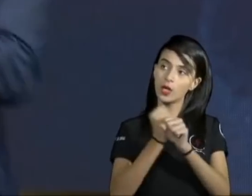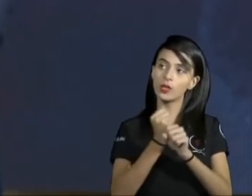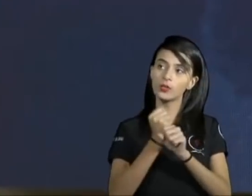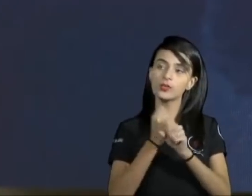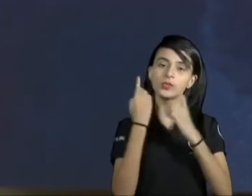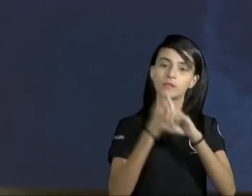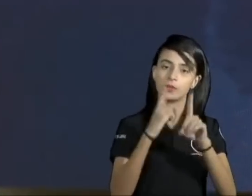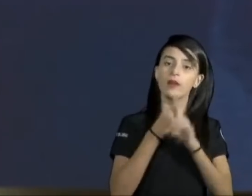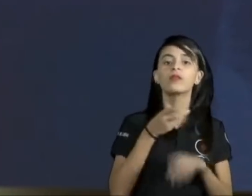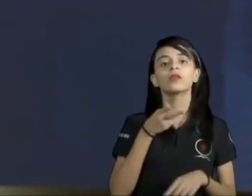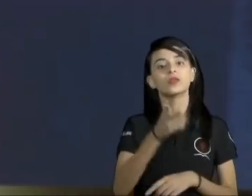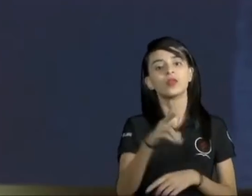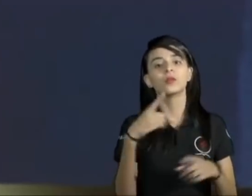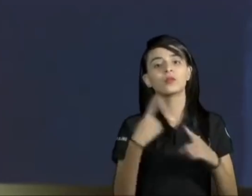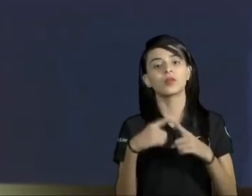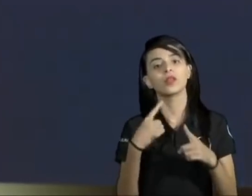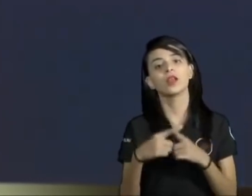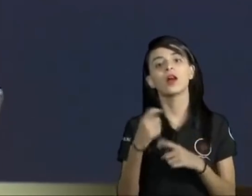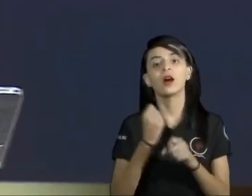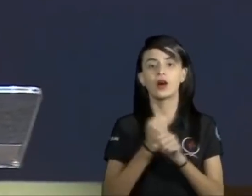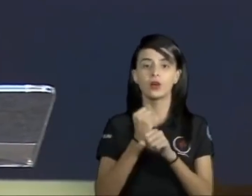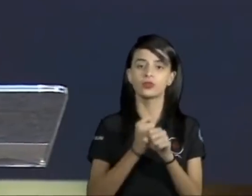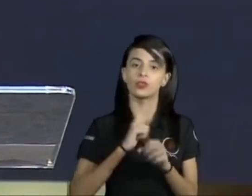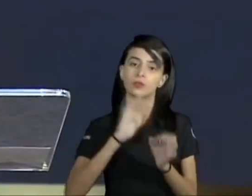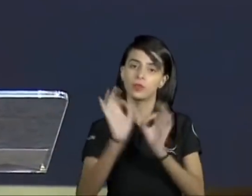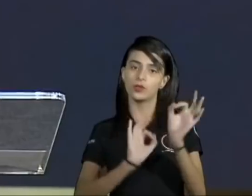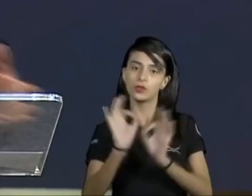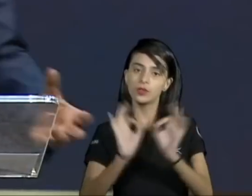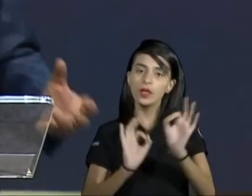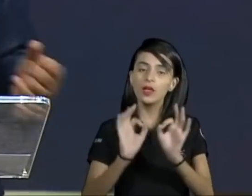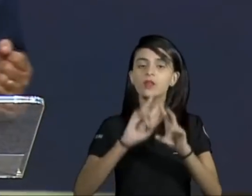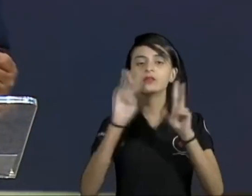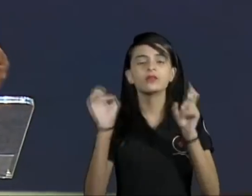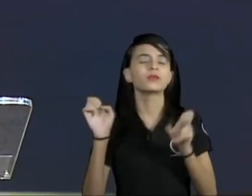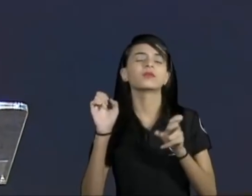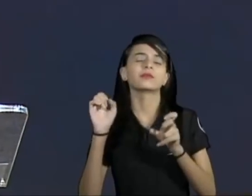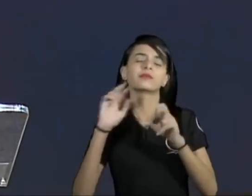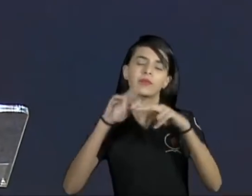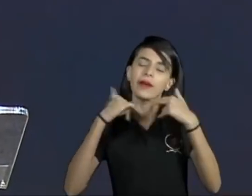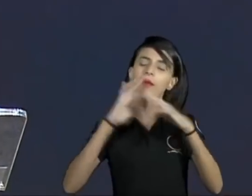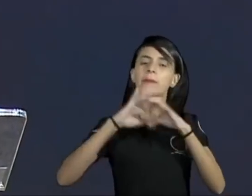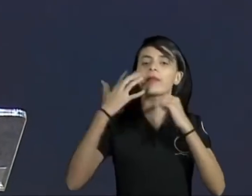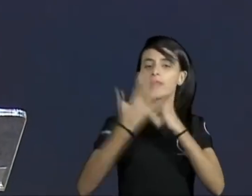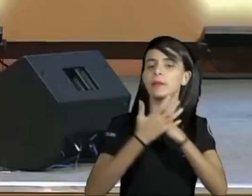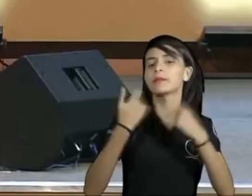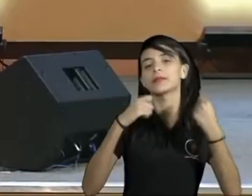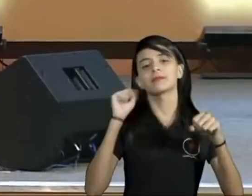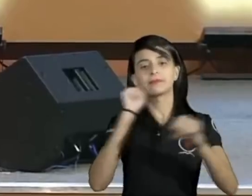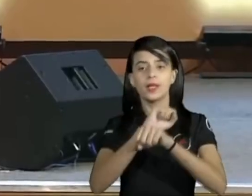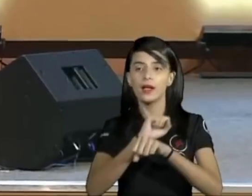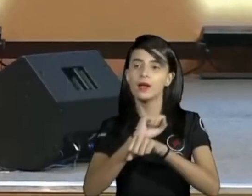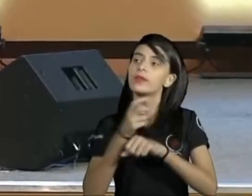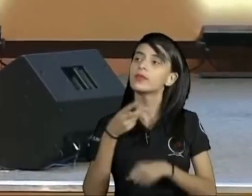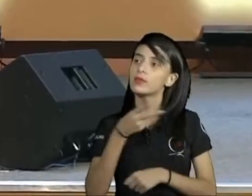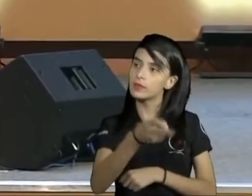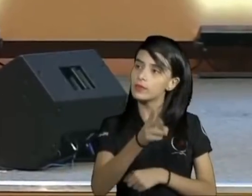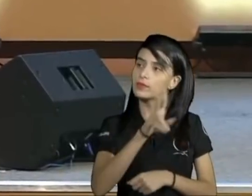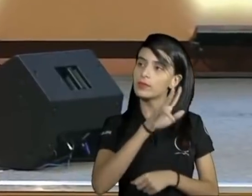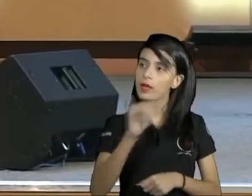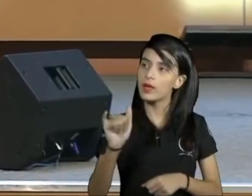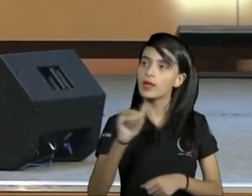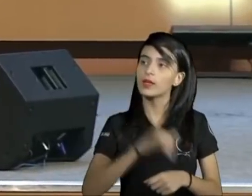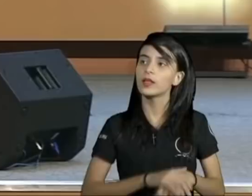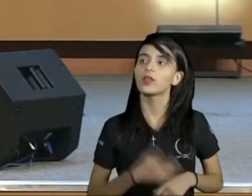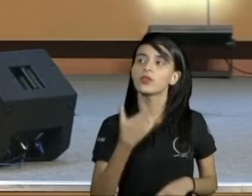tudo aquilo que a gente tinha como projeto de vida essa pandemia nós tivemos de travar mas vamos continuar